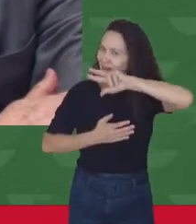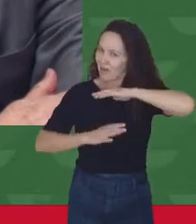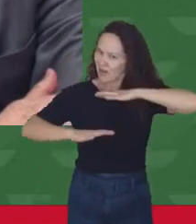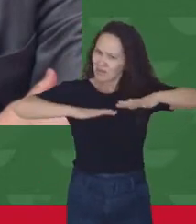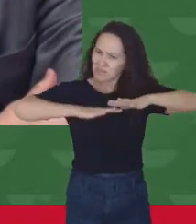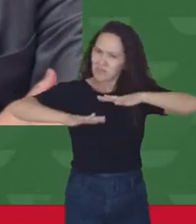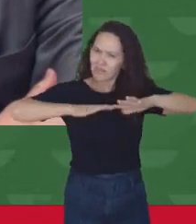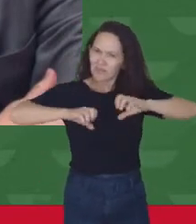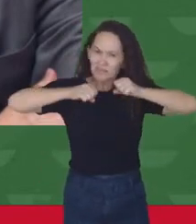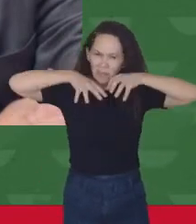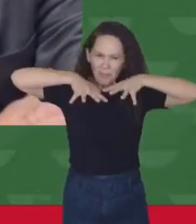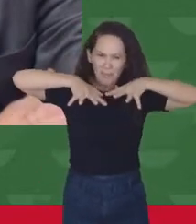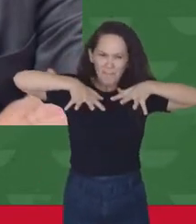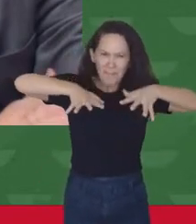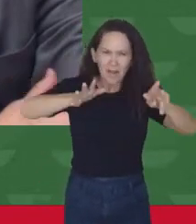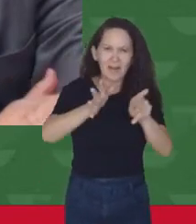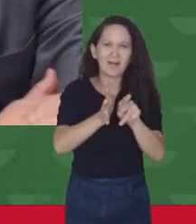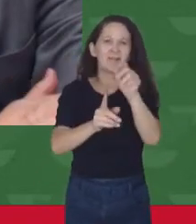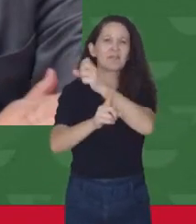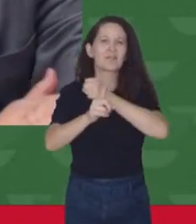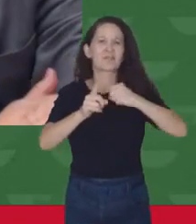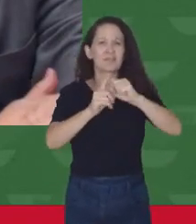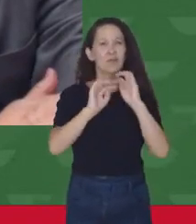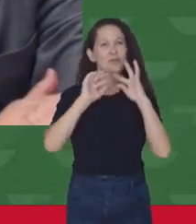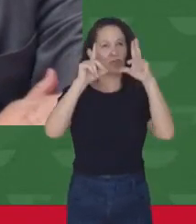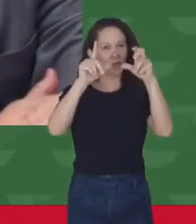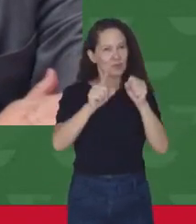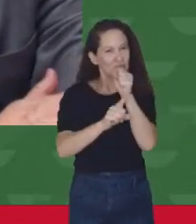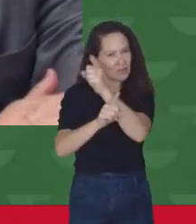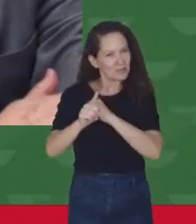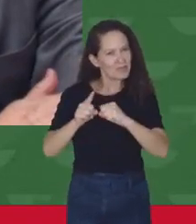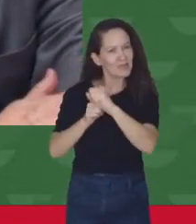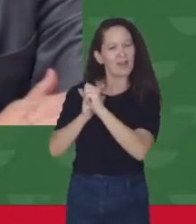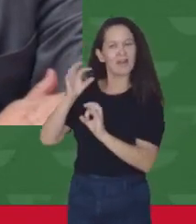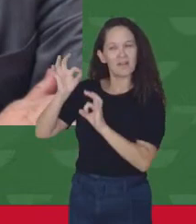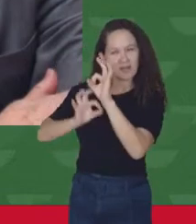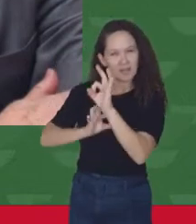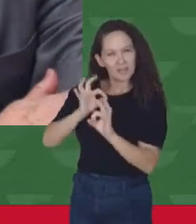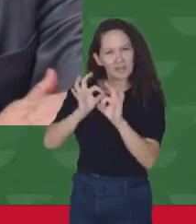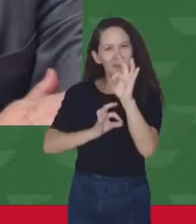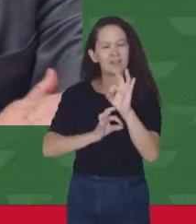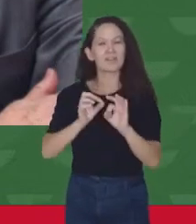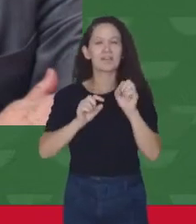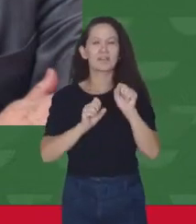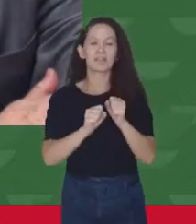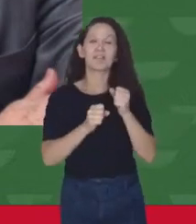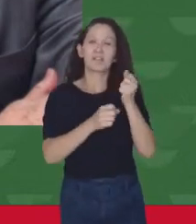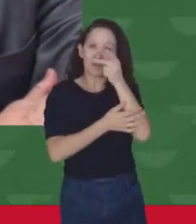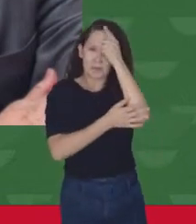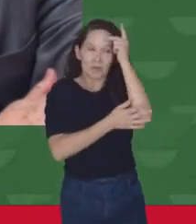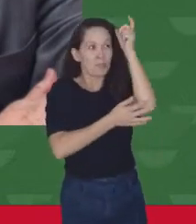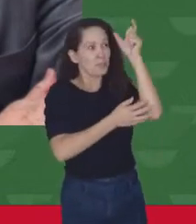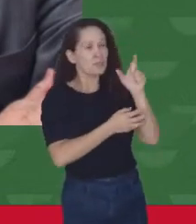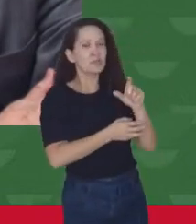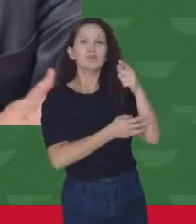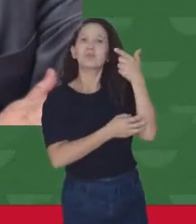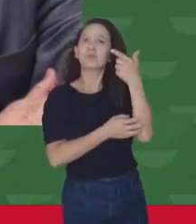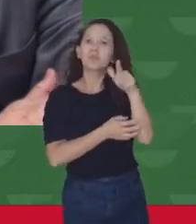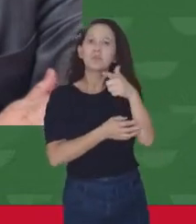que tem que tomar conta da sociedade, né? Da sociedade organizada, mesmo das pessoas que não